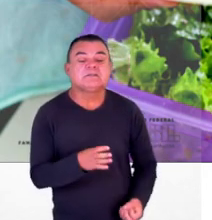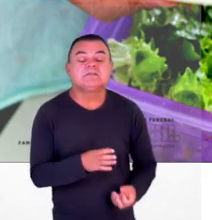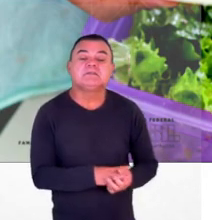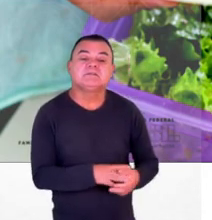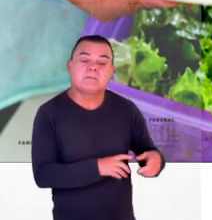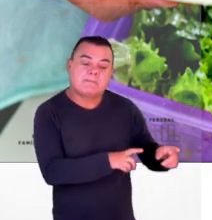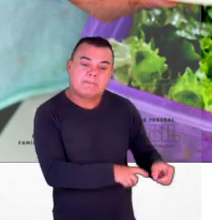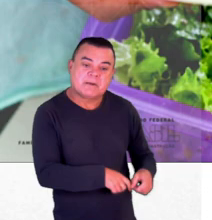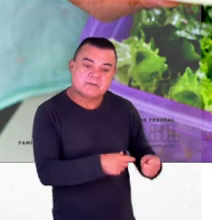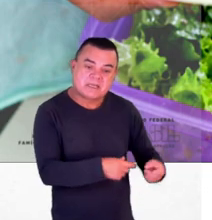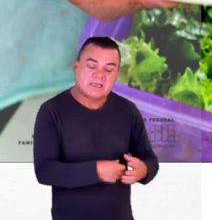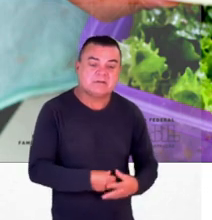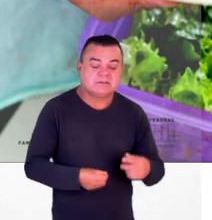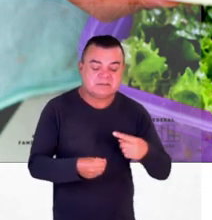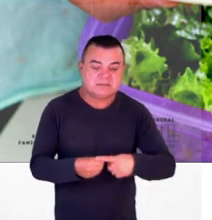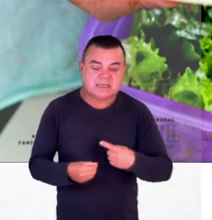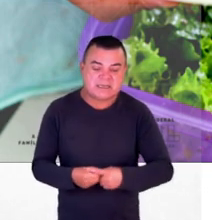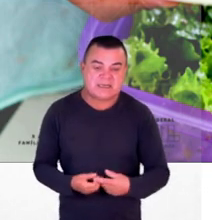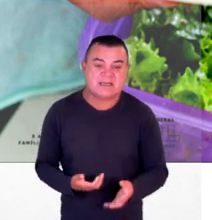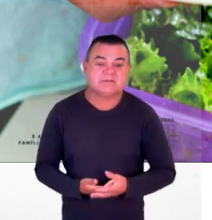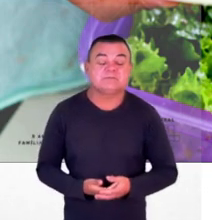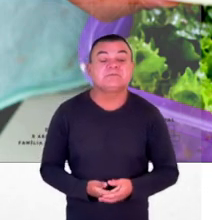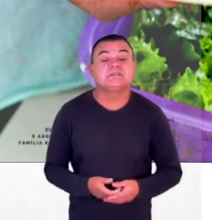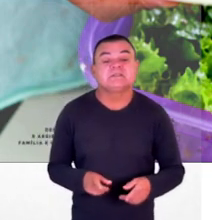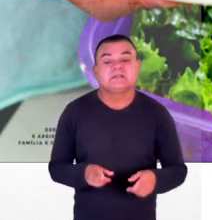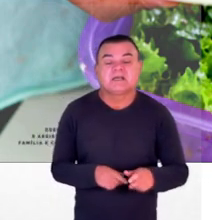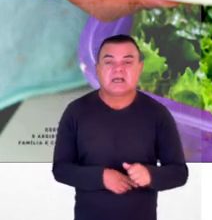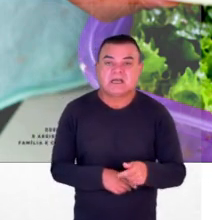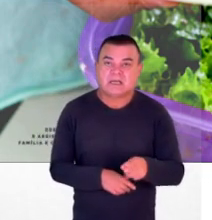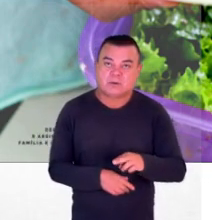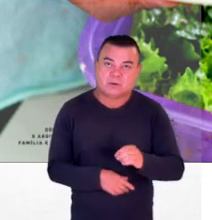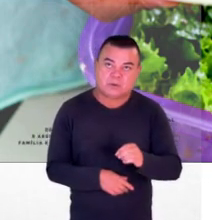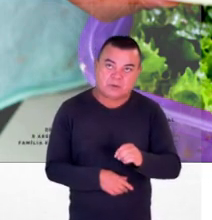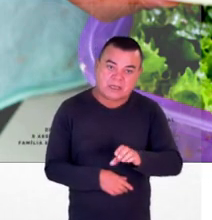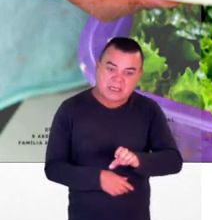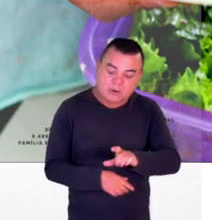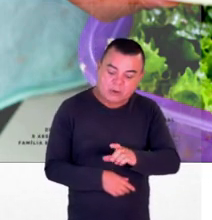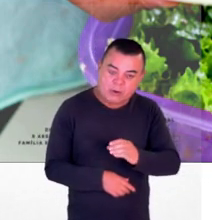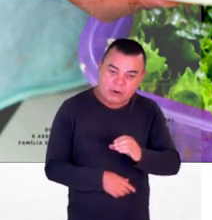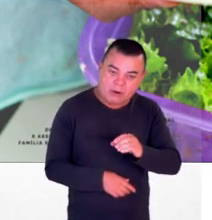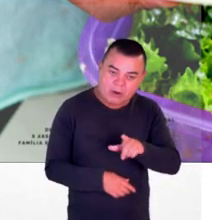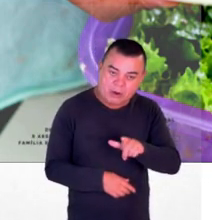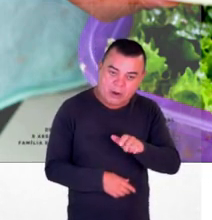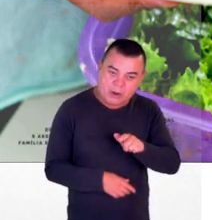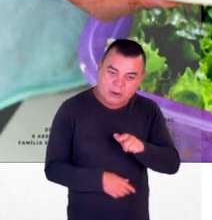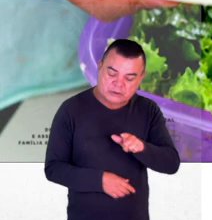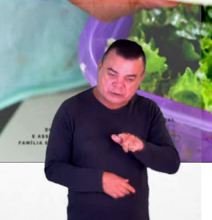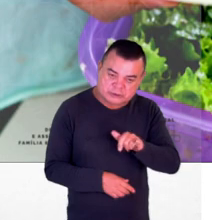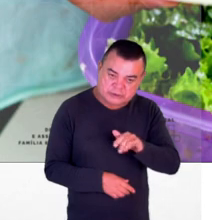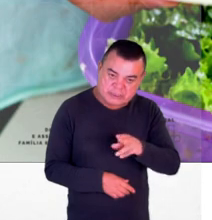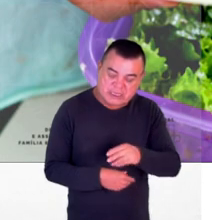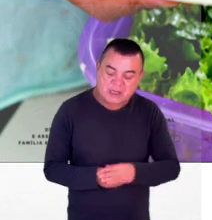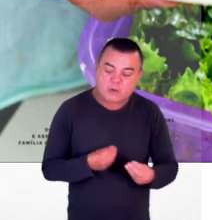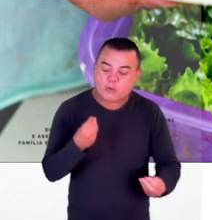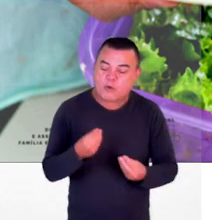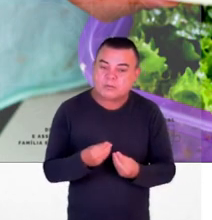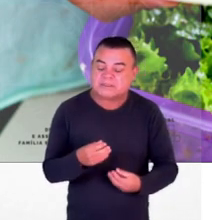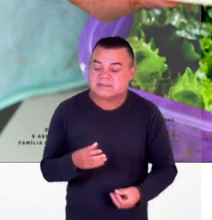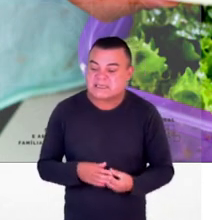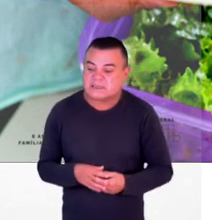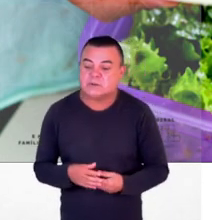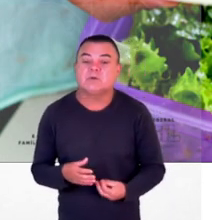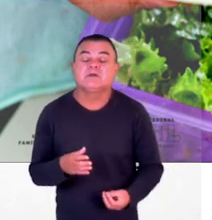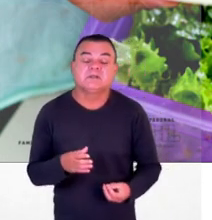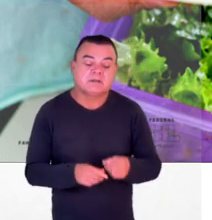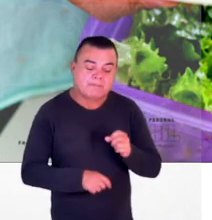eh como por exemplo a produção agroecológica olhando para essa dimensão né de do que que tá sendo produzido de que forma e também